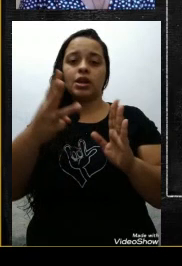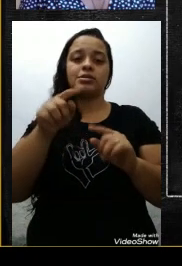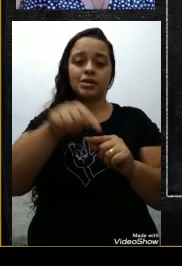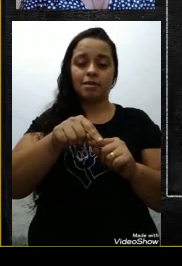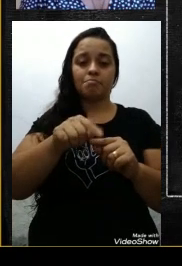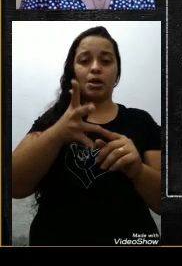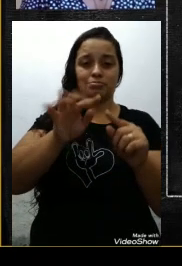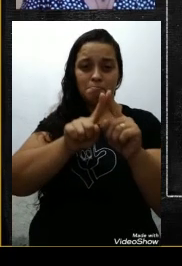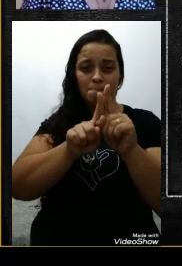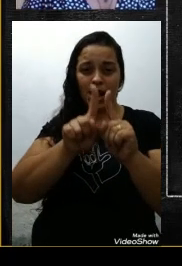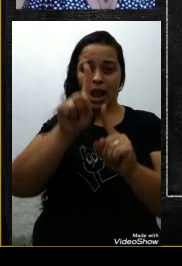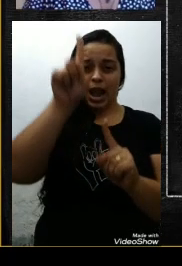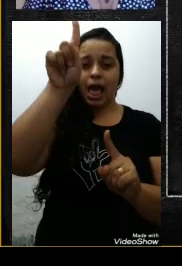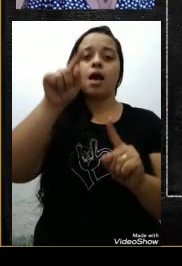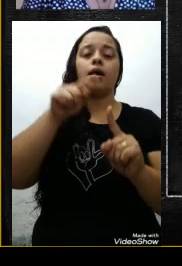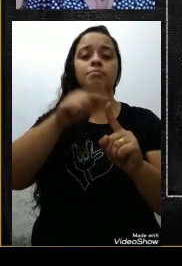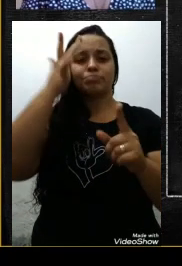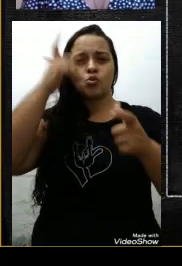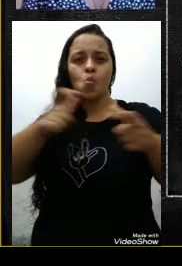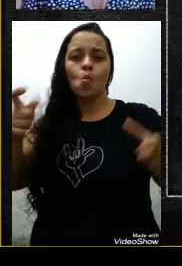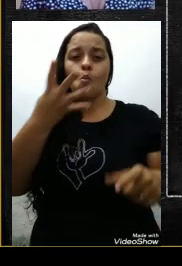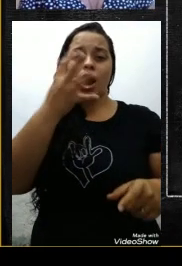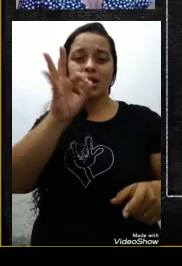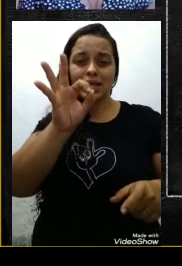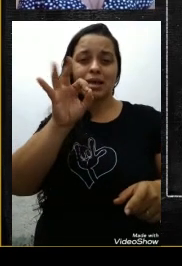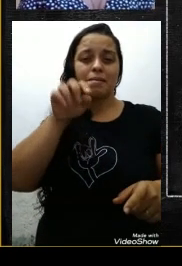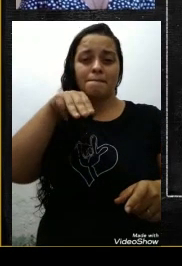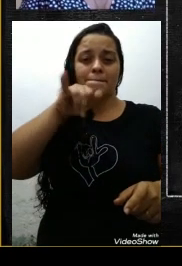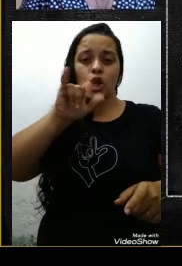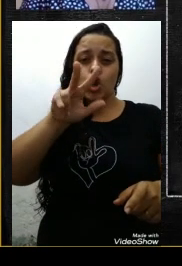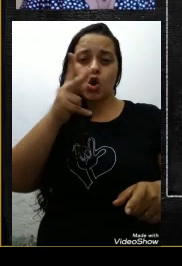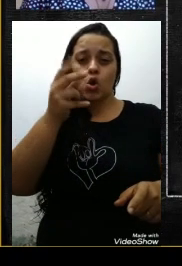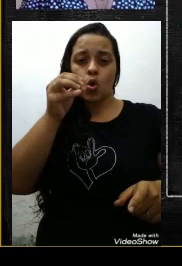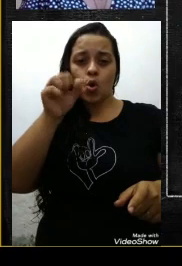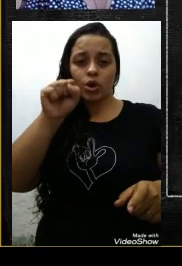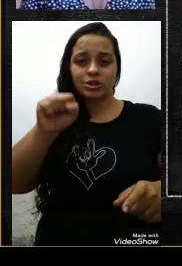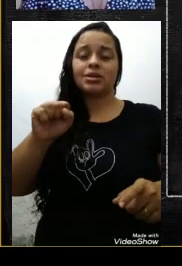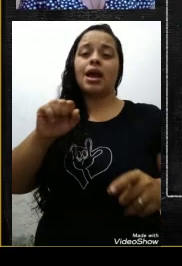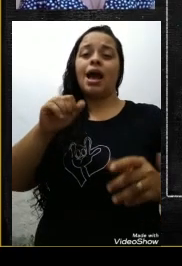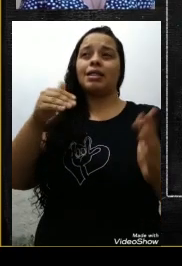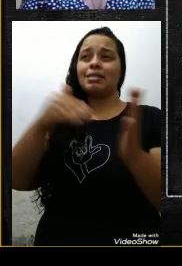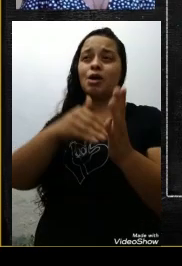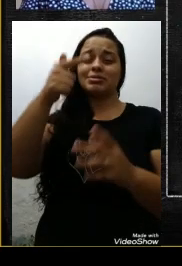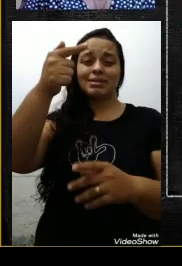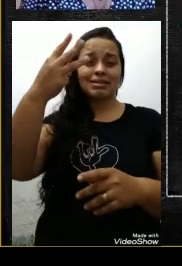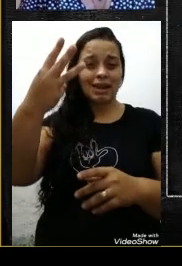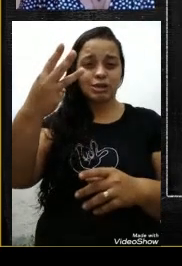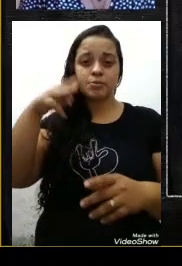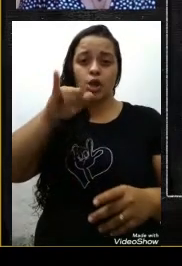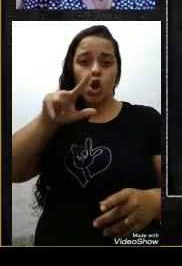que vai de próximo a 40 milhões de habitantes no ano 1000 a quase 73 milhões de habitantes no